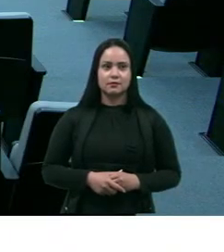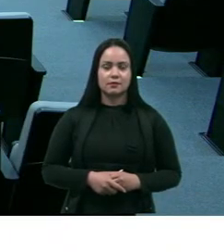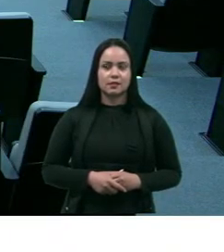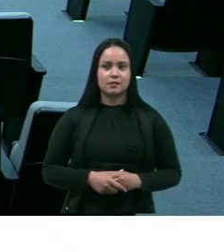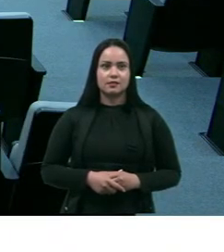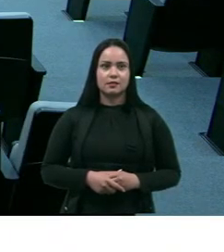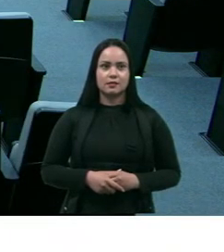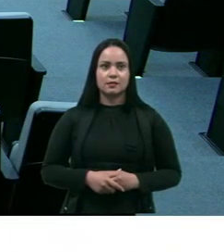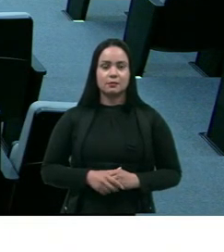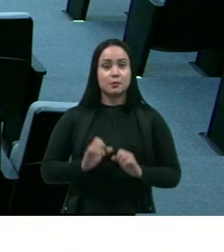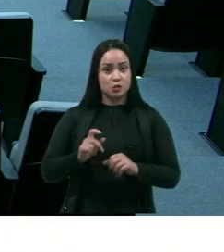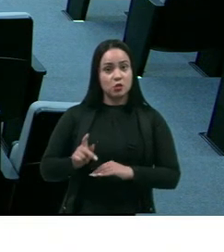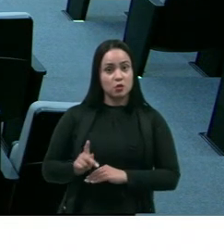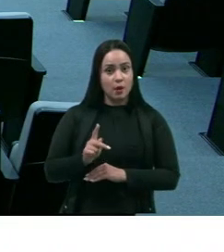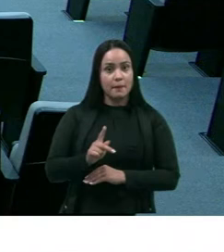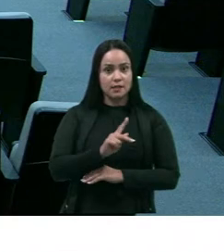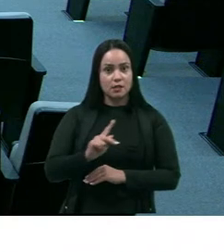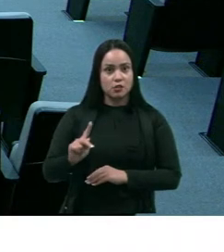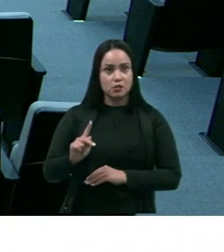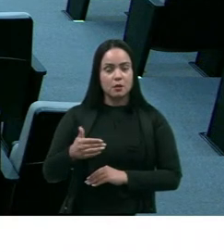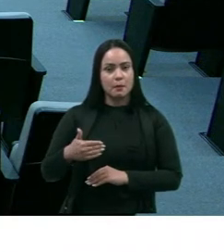Posso continuar, presidente? Posso prosseguir?